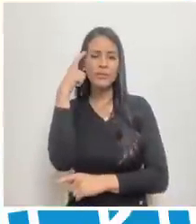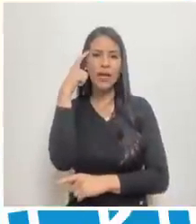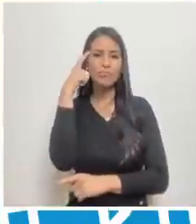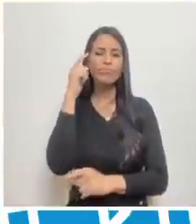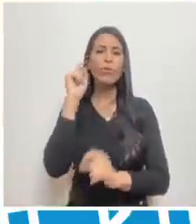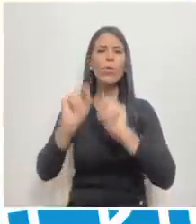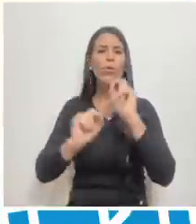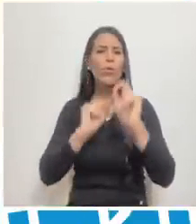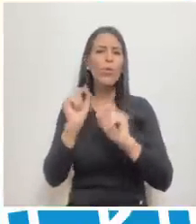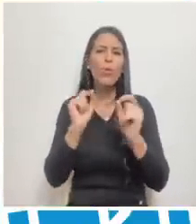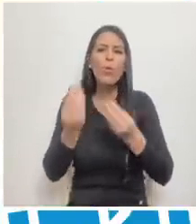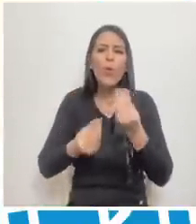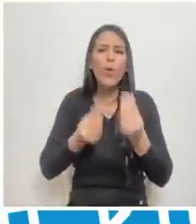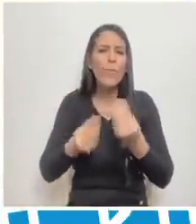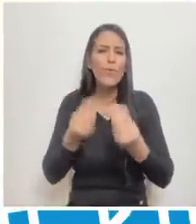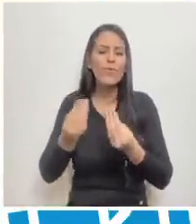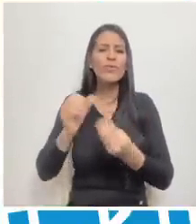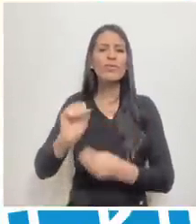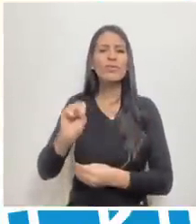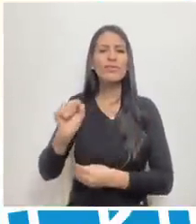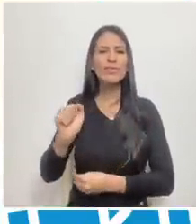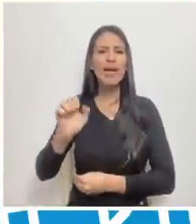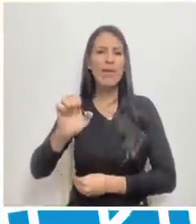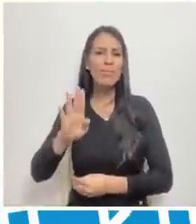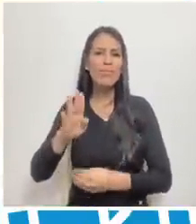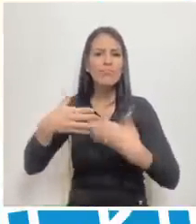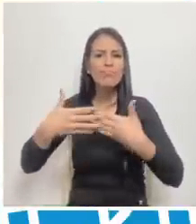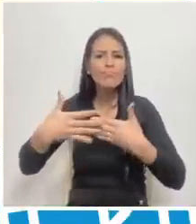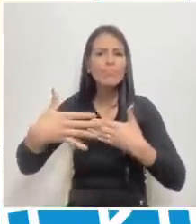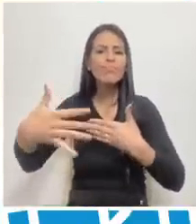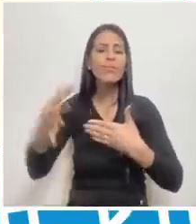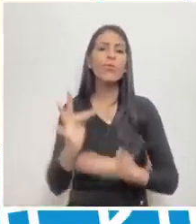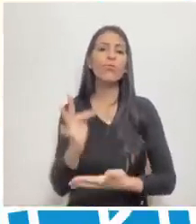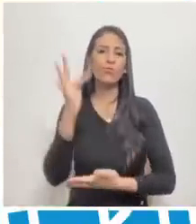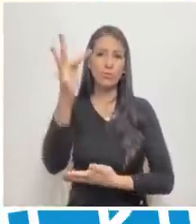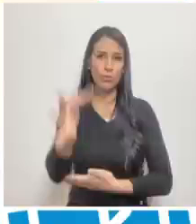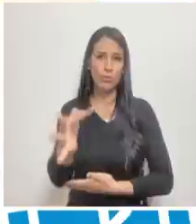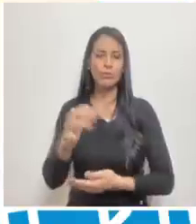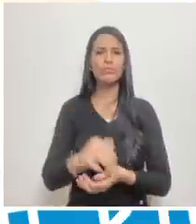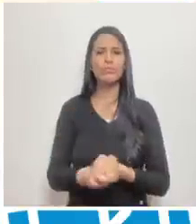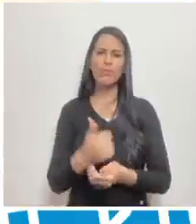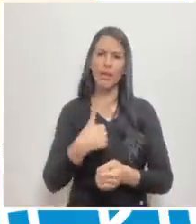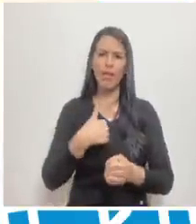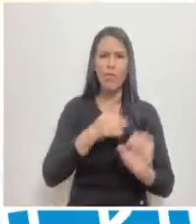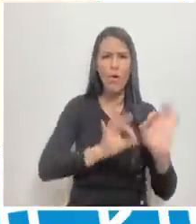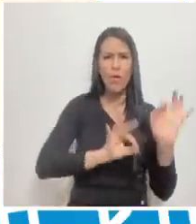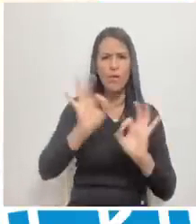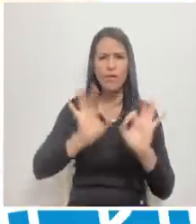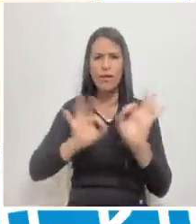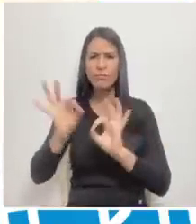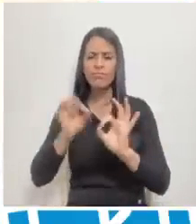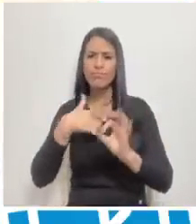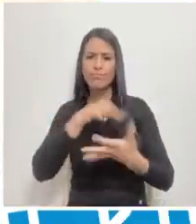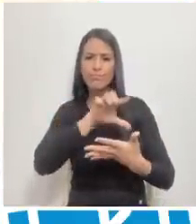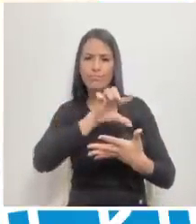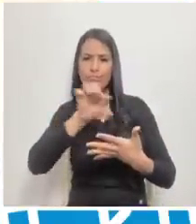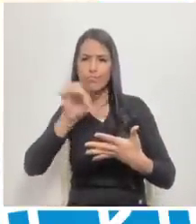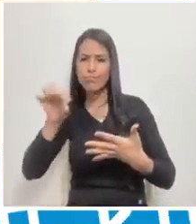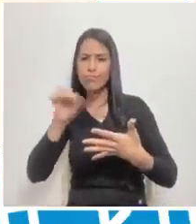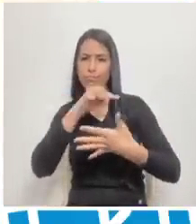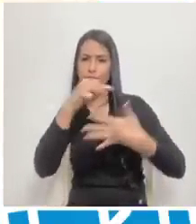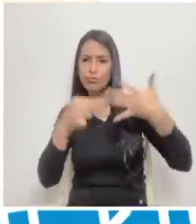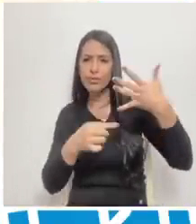frente. Eu pensei, eu separei 7 aspectos que eu gostaria de discutir